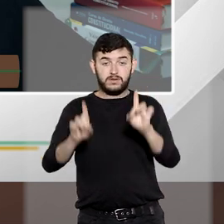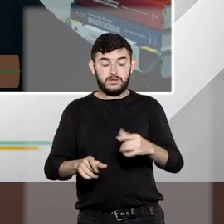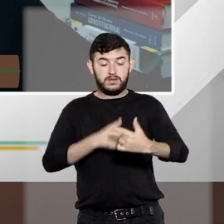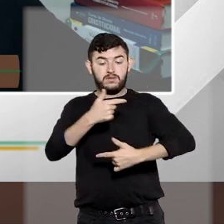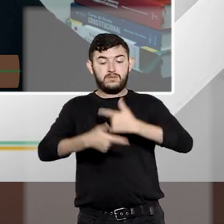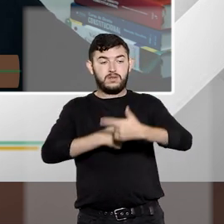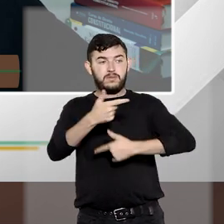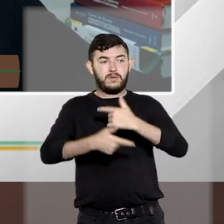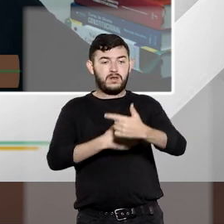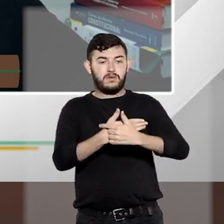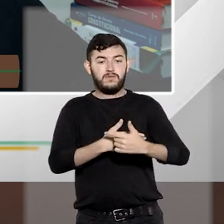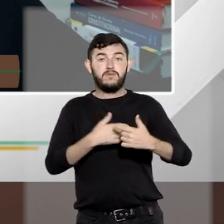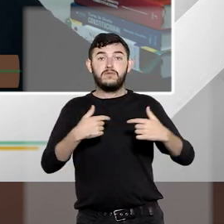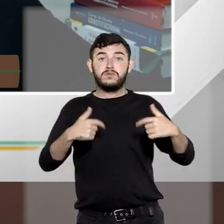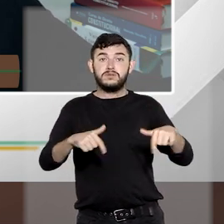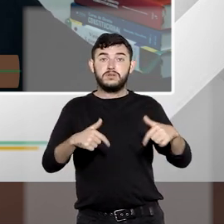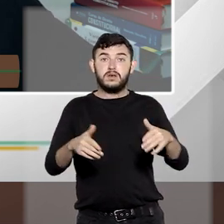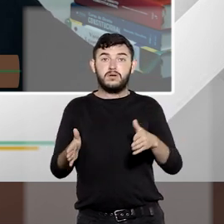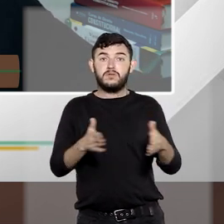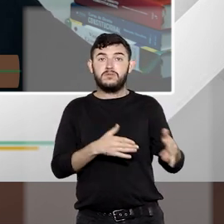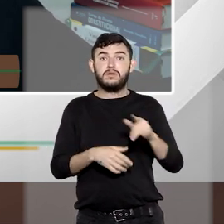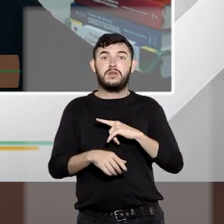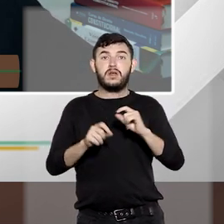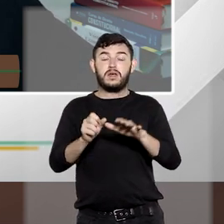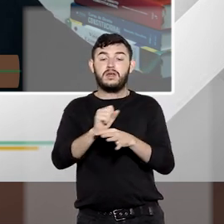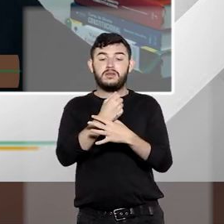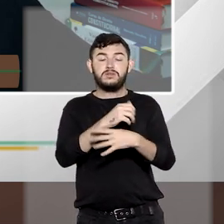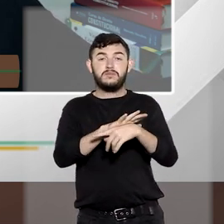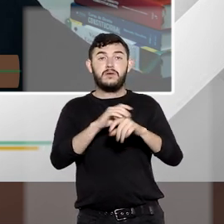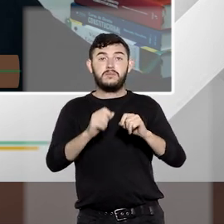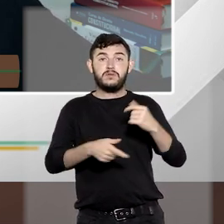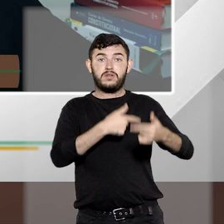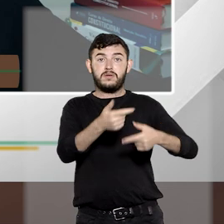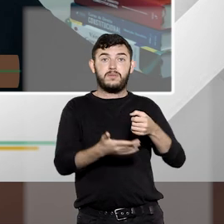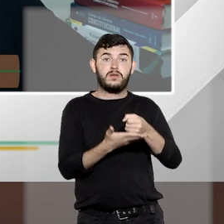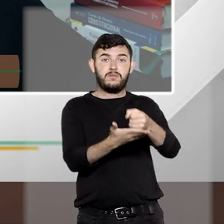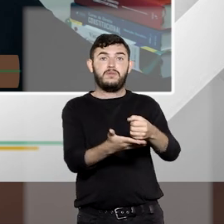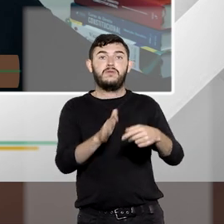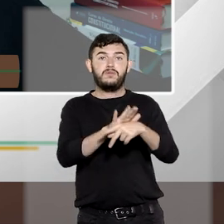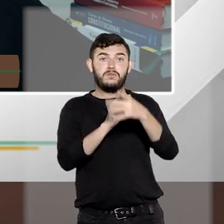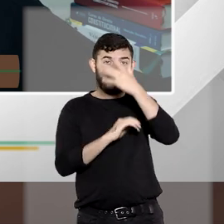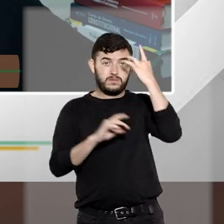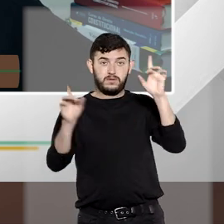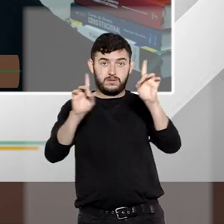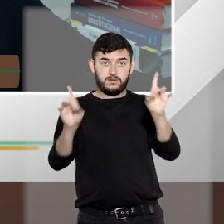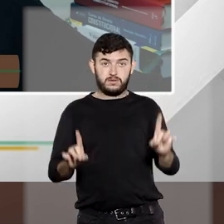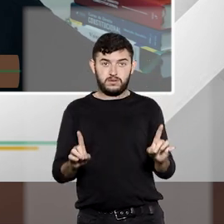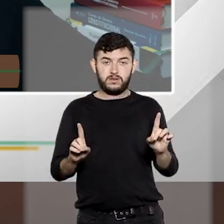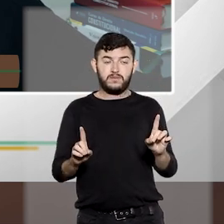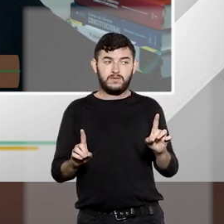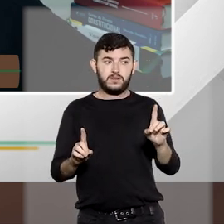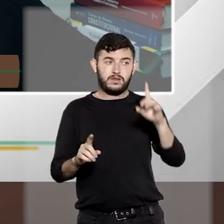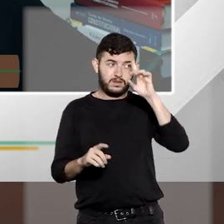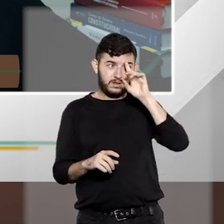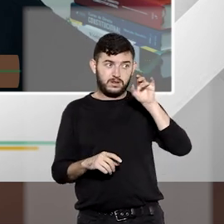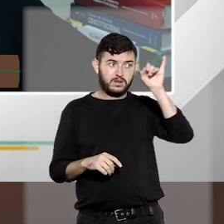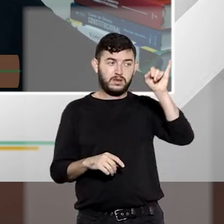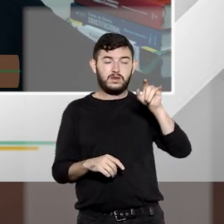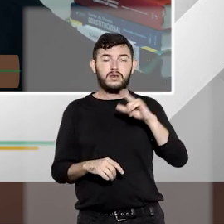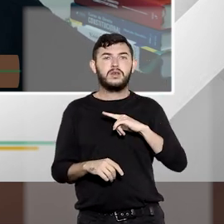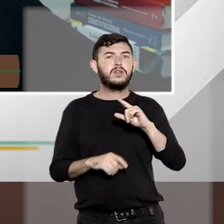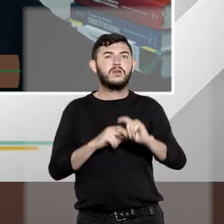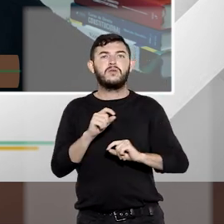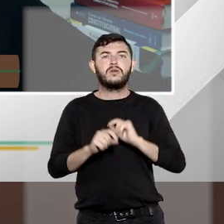gente tem ali a garantia do emprego apoiado para a pessoa com deficiência, normalmente, né, instituto aplicável ali à pessoa com deficiência intelectual, né, de